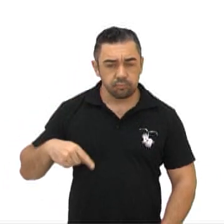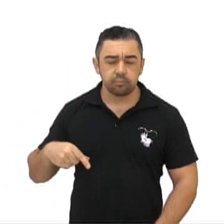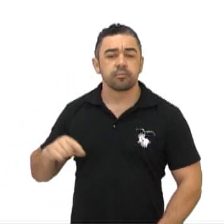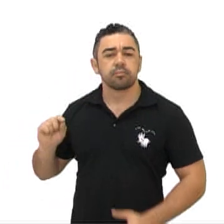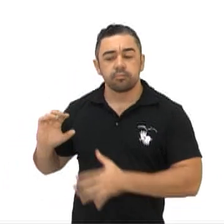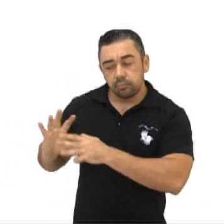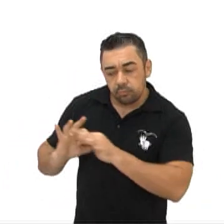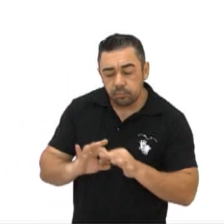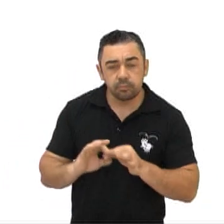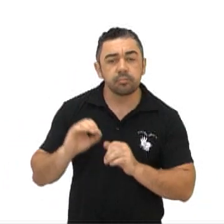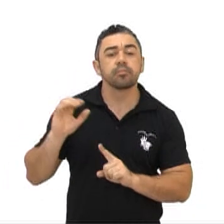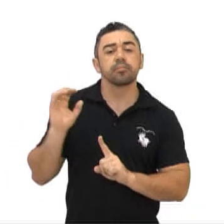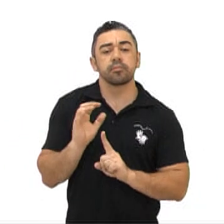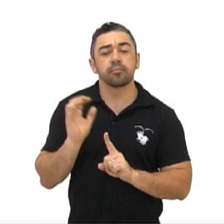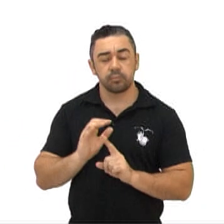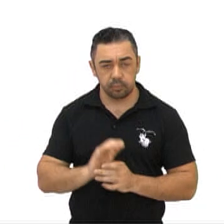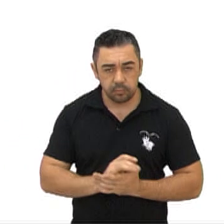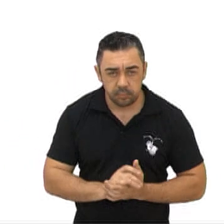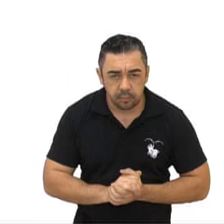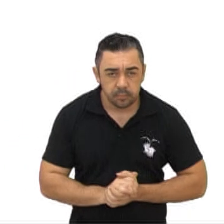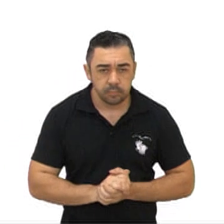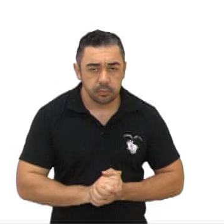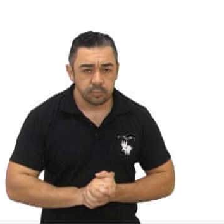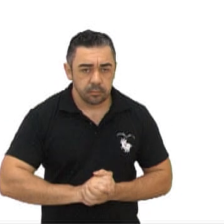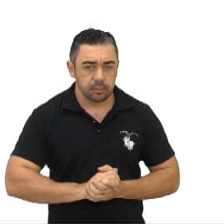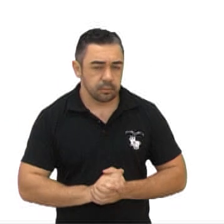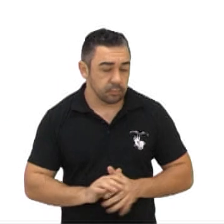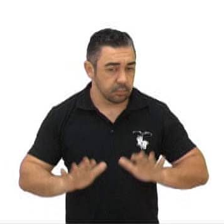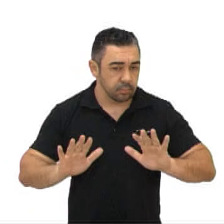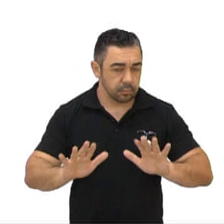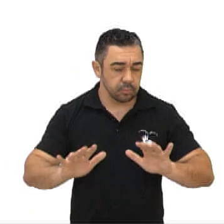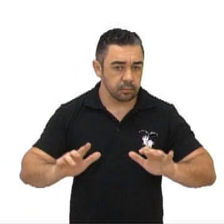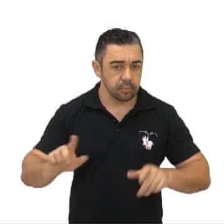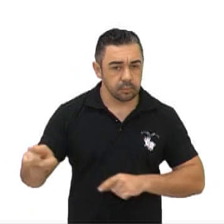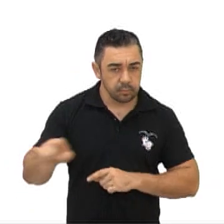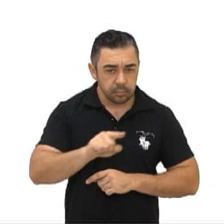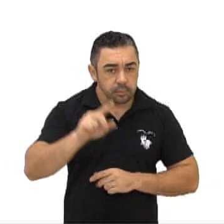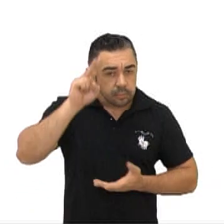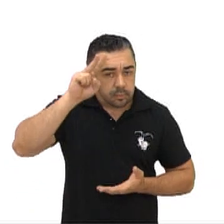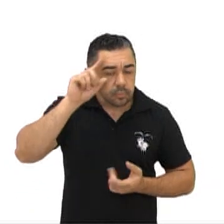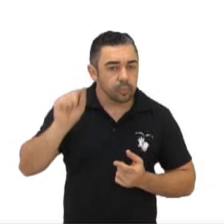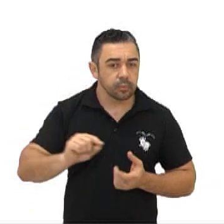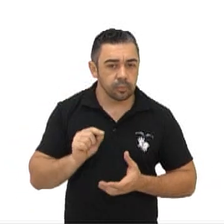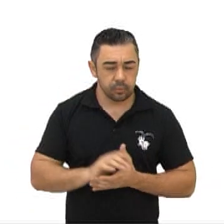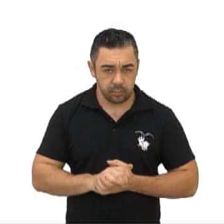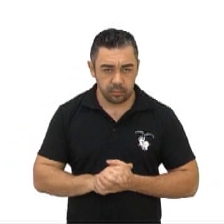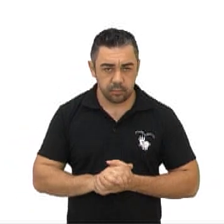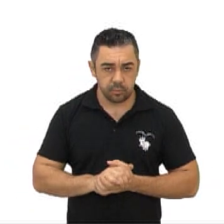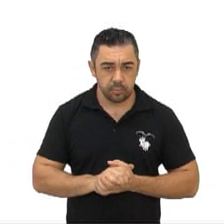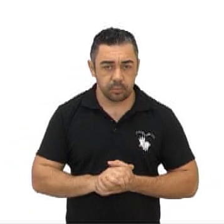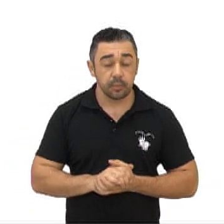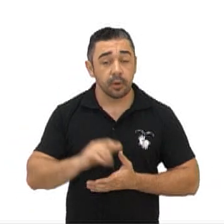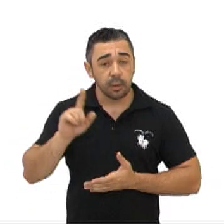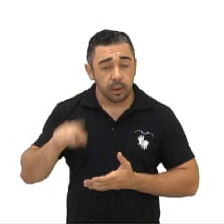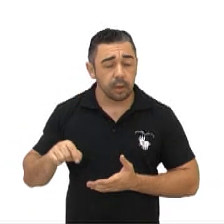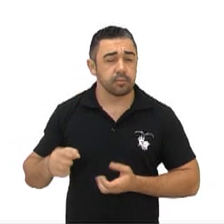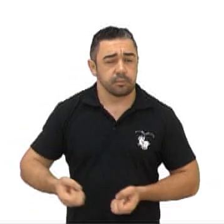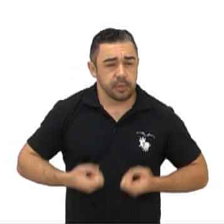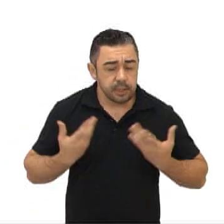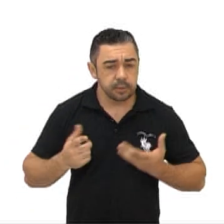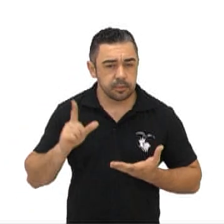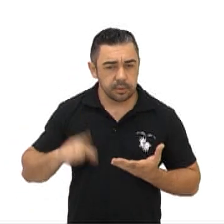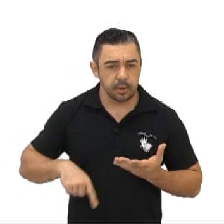concepções e influências. Só deixa eu lembrar uma coisinha para vocês. Expressão crítica social artística caracterizada